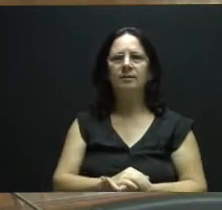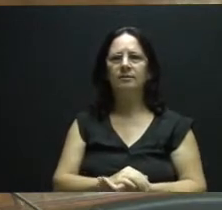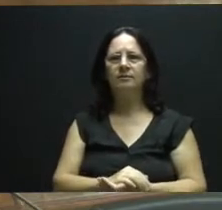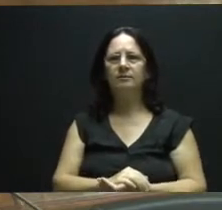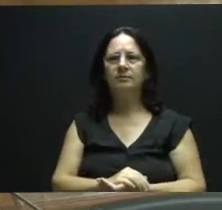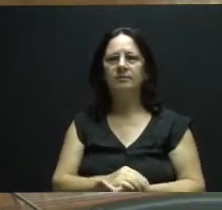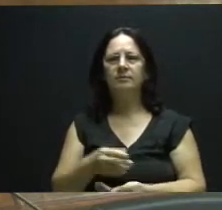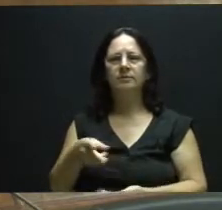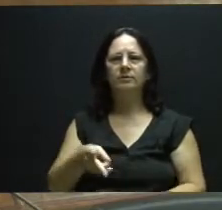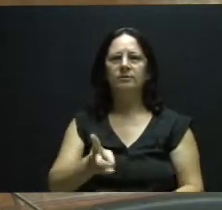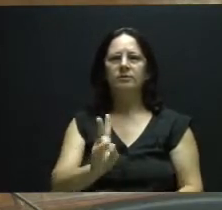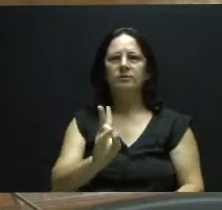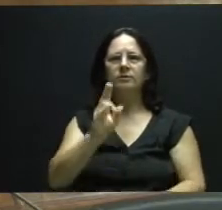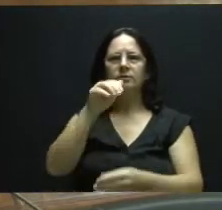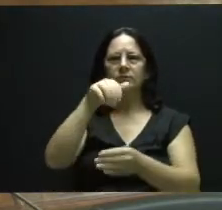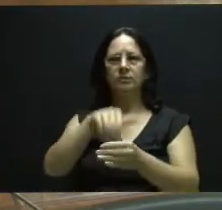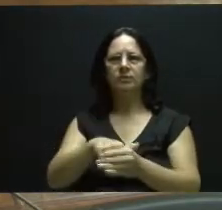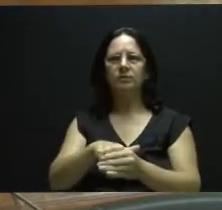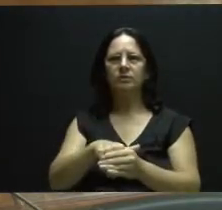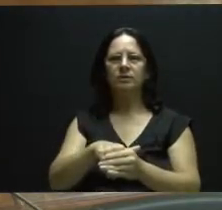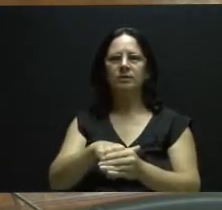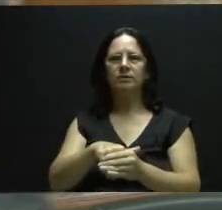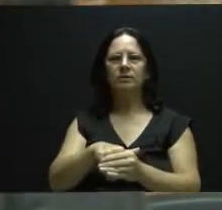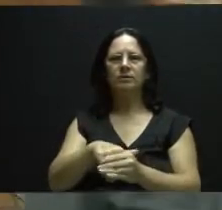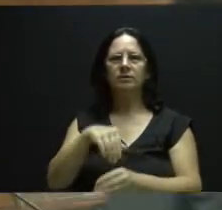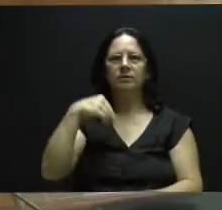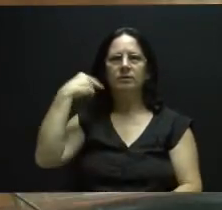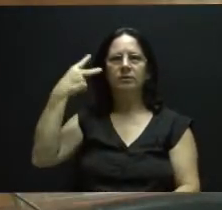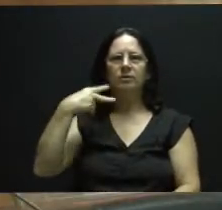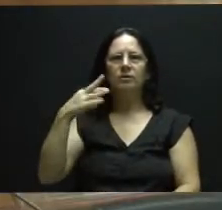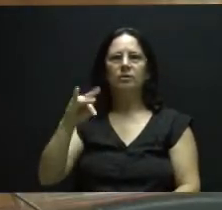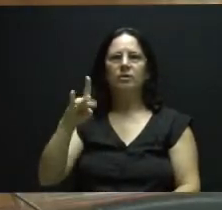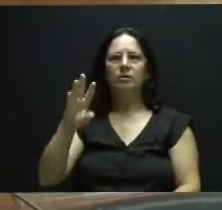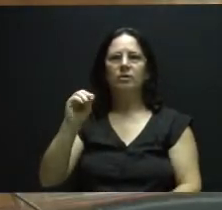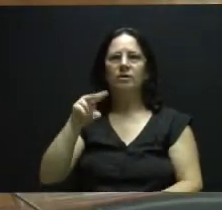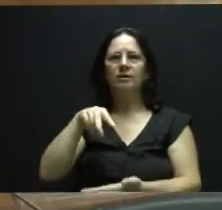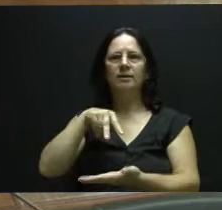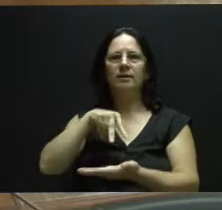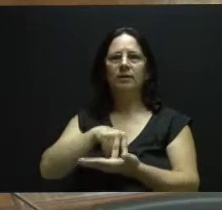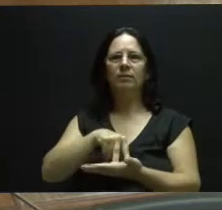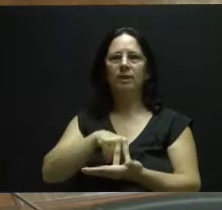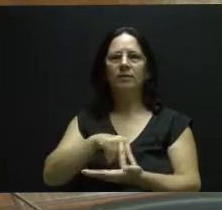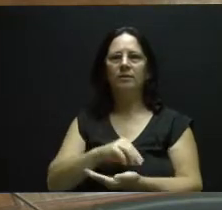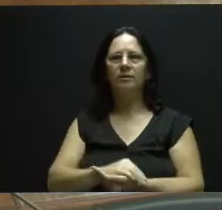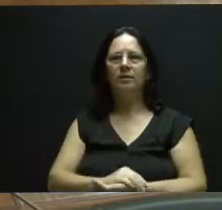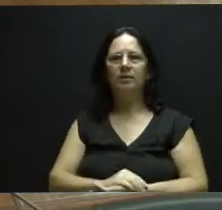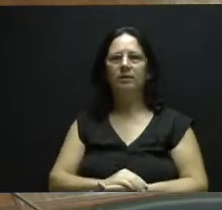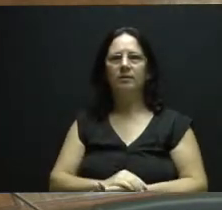continue votação com a palavra vereador toninho viram